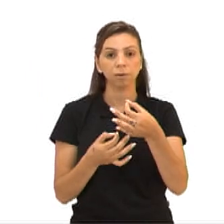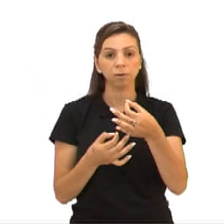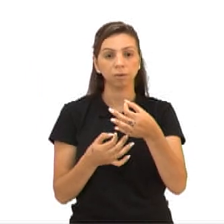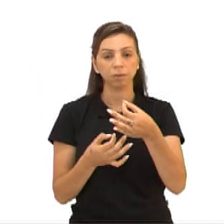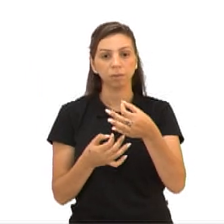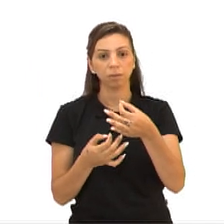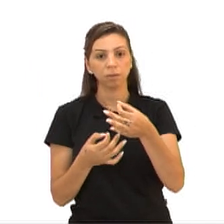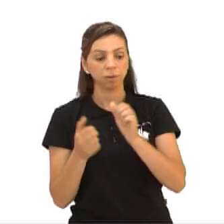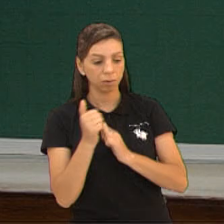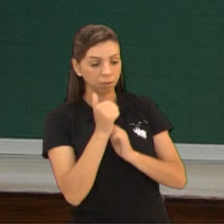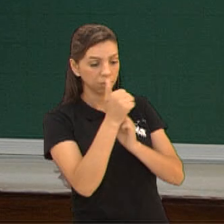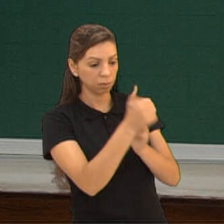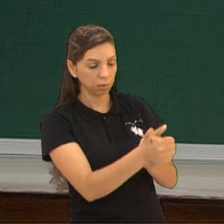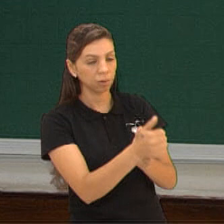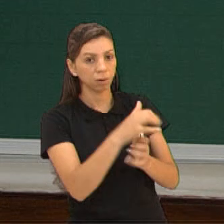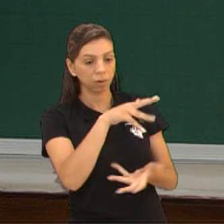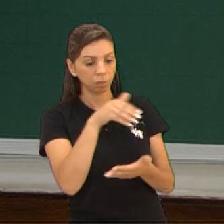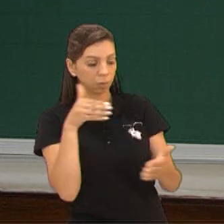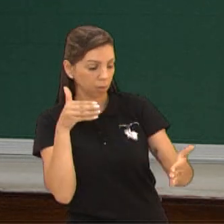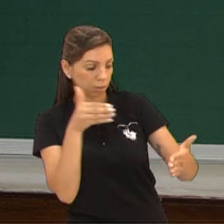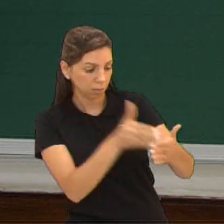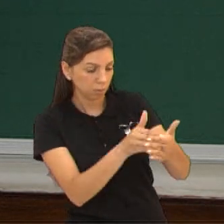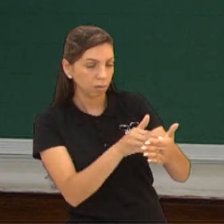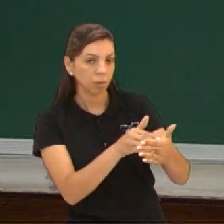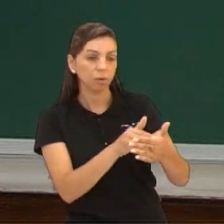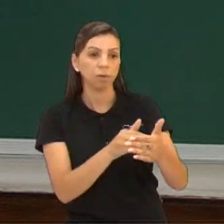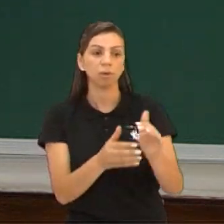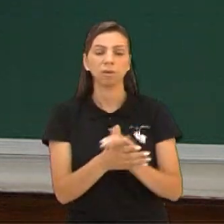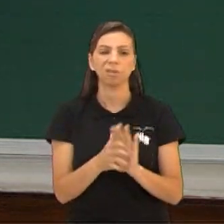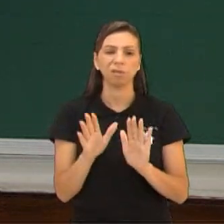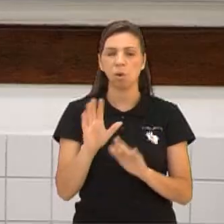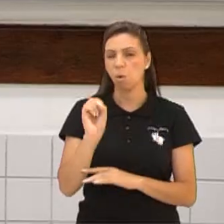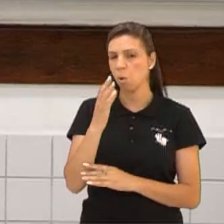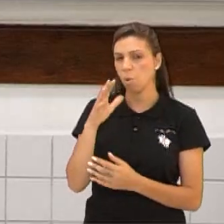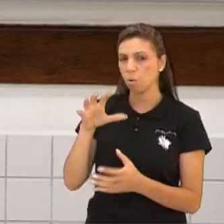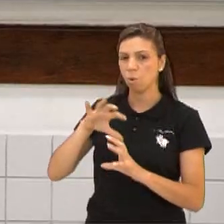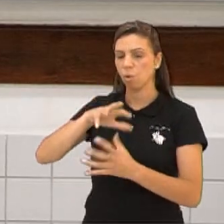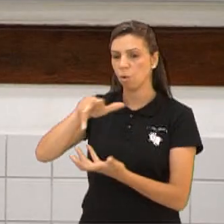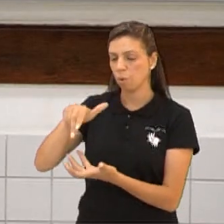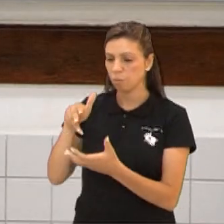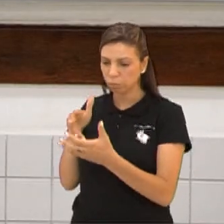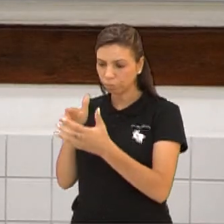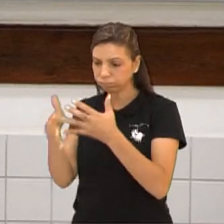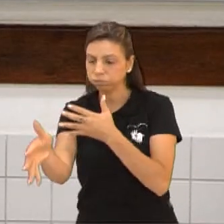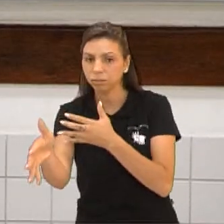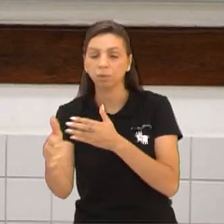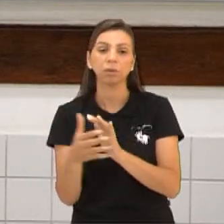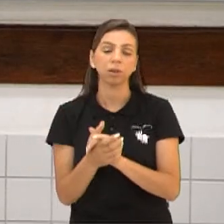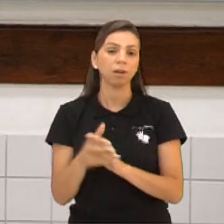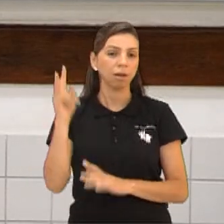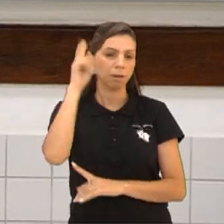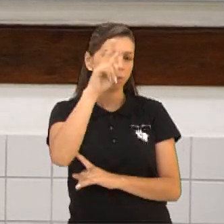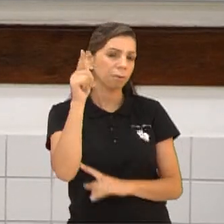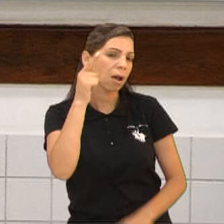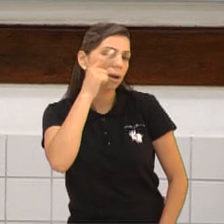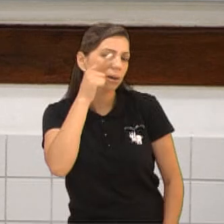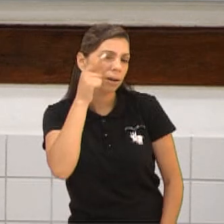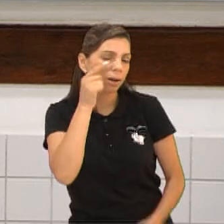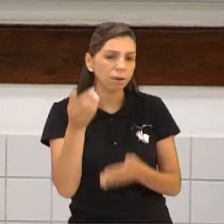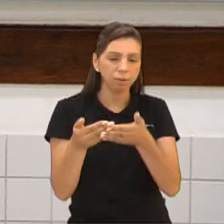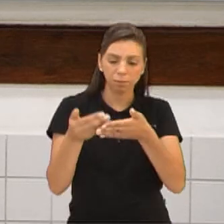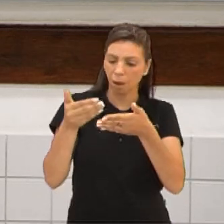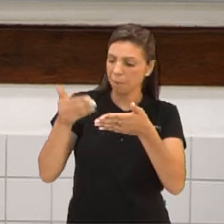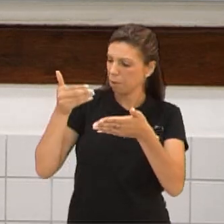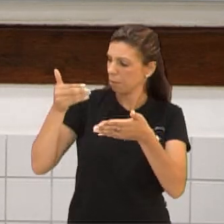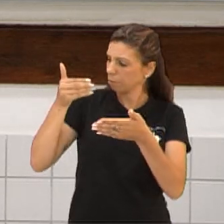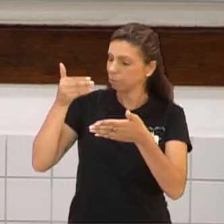de dizer que o mundo é limitado ou ilimitado, eterno ou finito. Se você lembrar lá na história da filosofia, lá nos gregos, né? Por